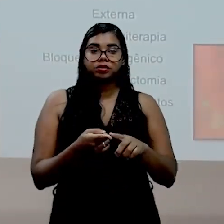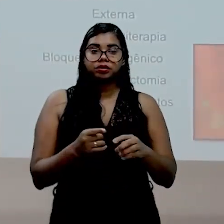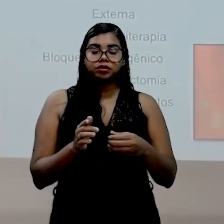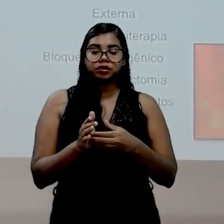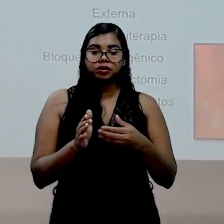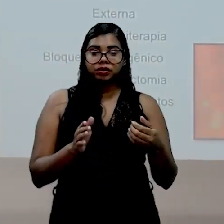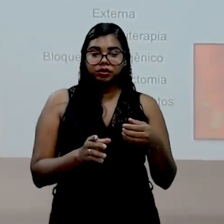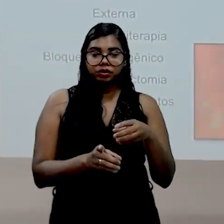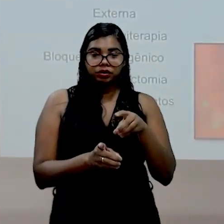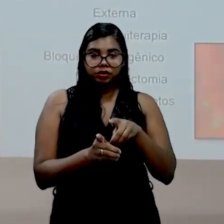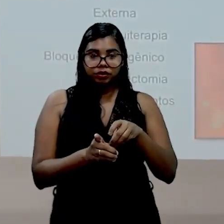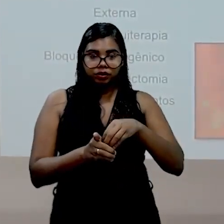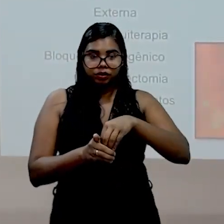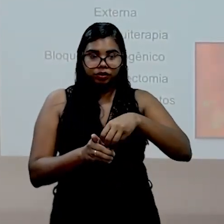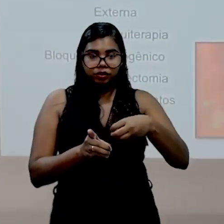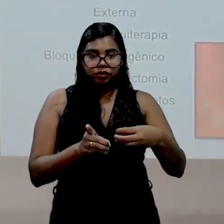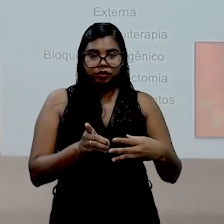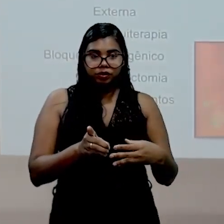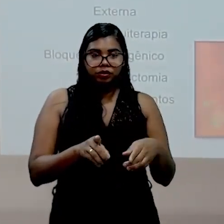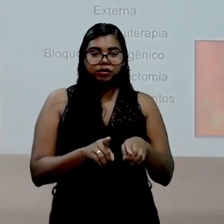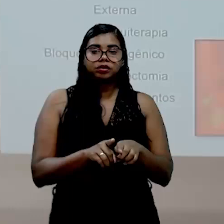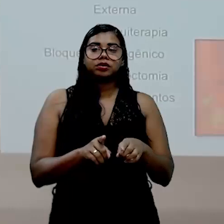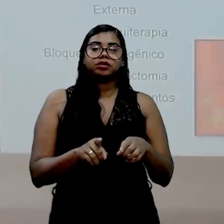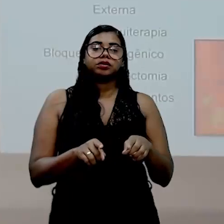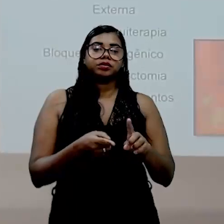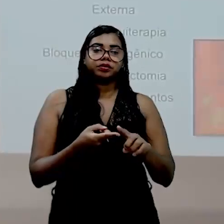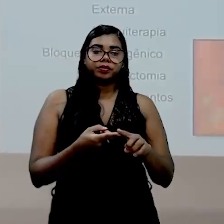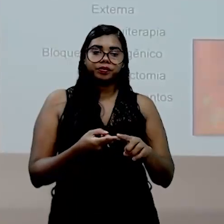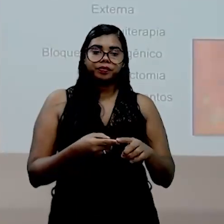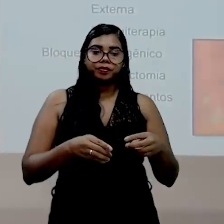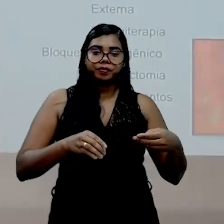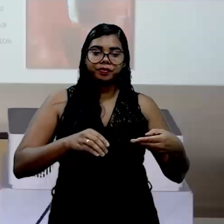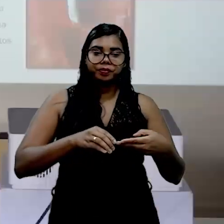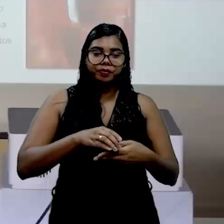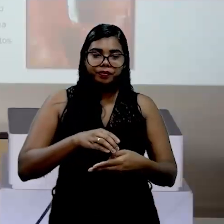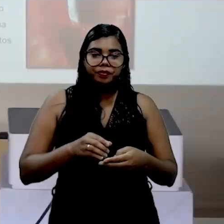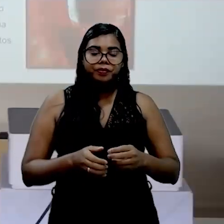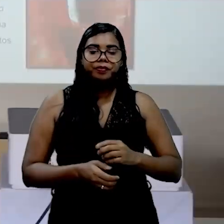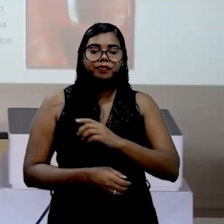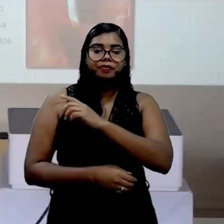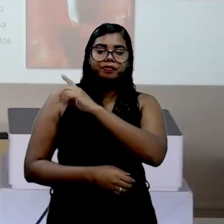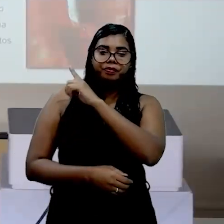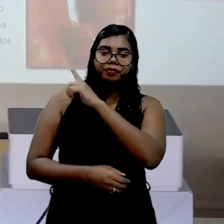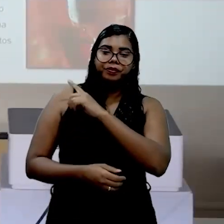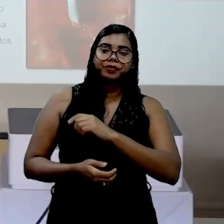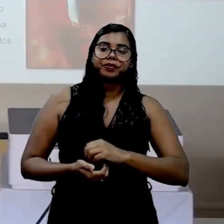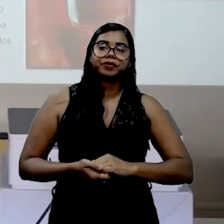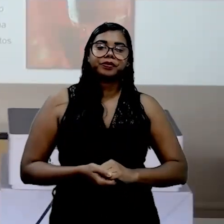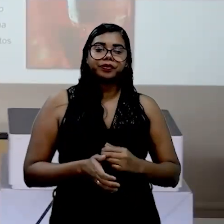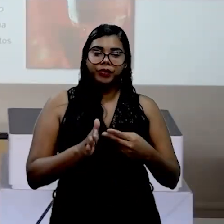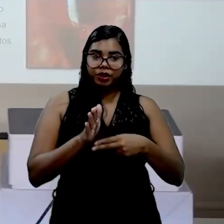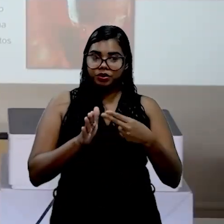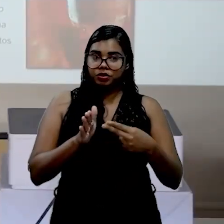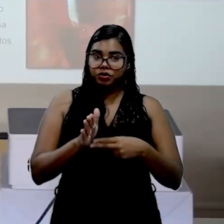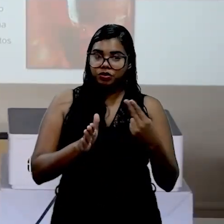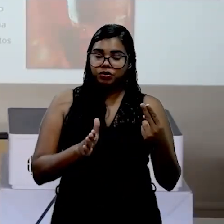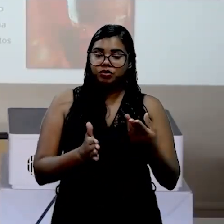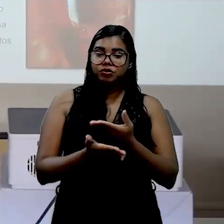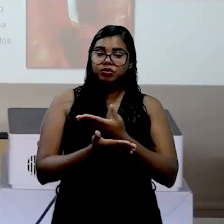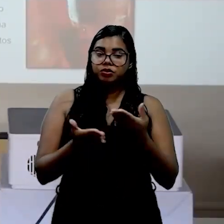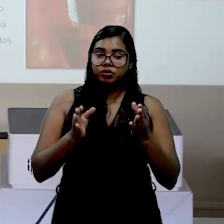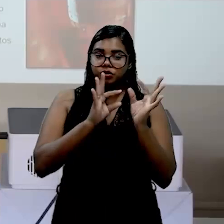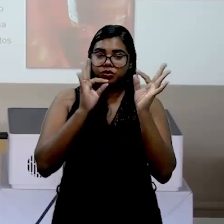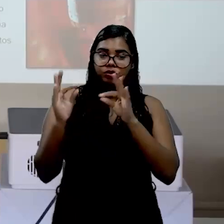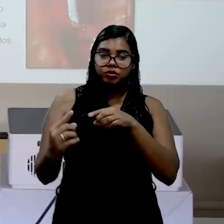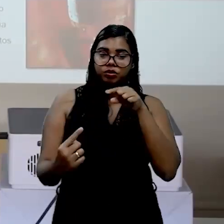né? Laparoscopia, a cirurgia do robô, né? Que tanto se fala agora, né? Que na verdade são cirurgias que você tem o mesmo objetivo, é